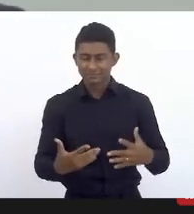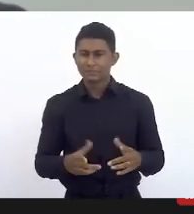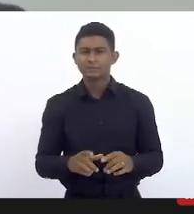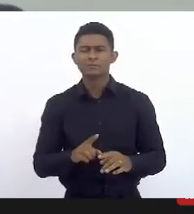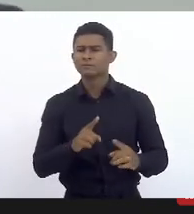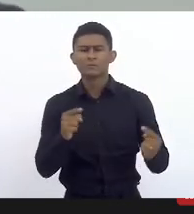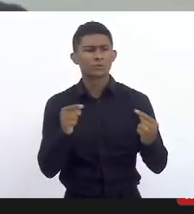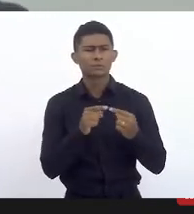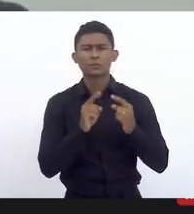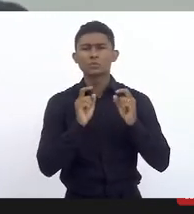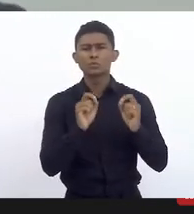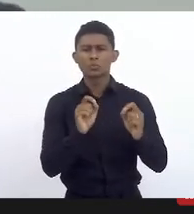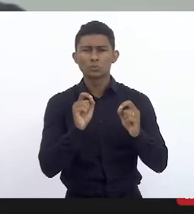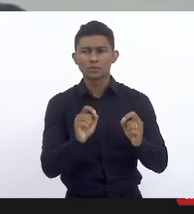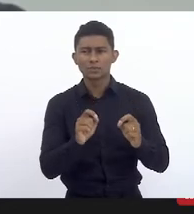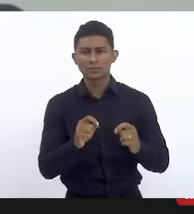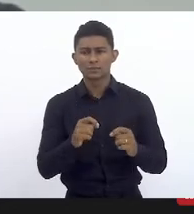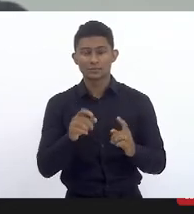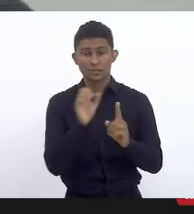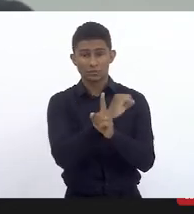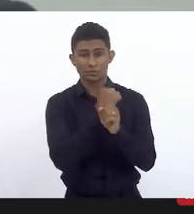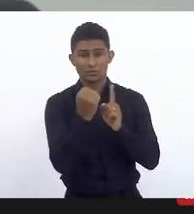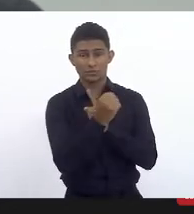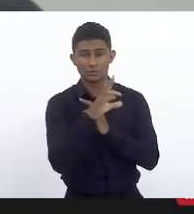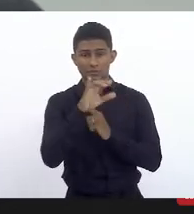referente à participação da sociedade civil.